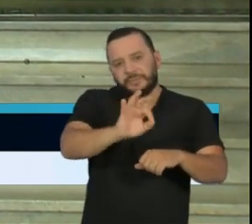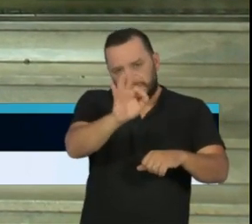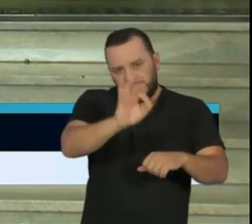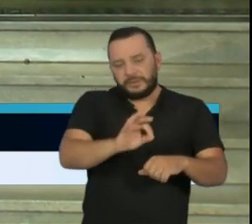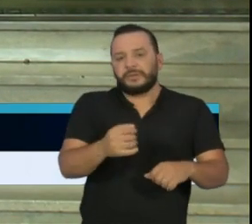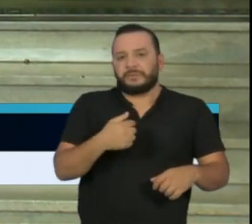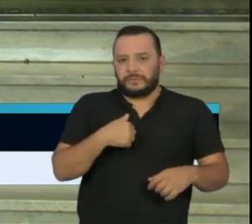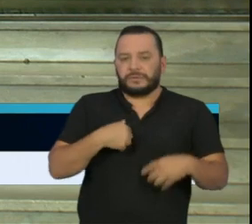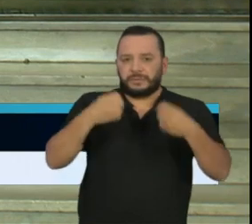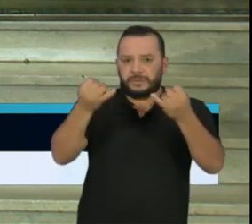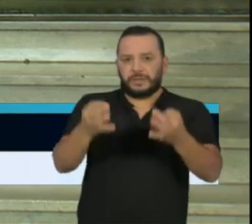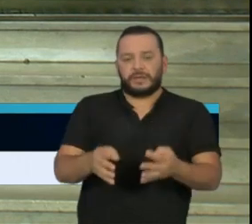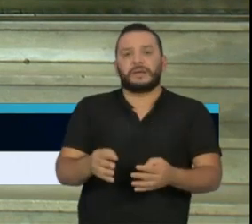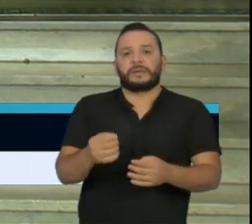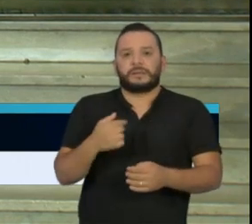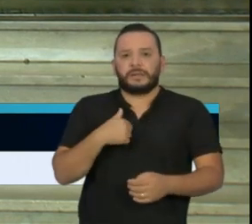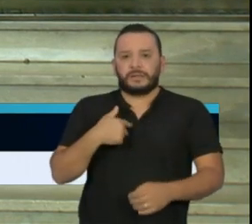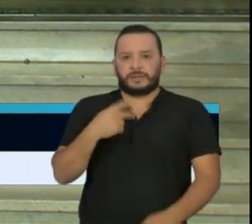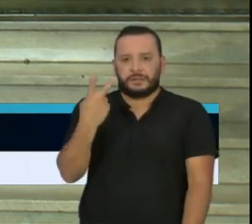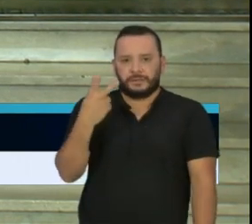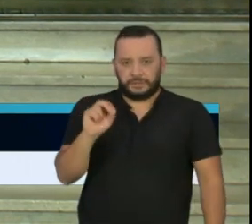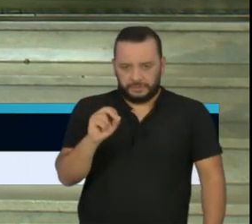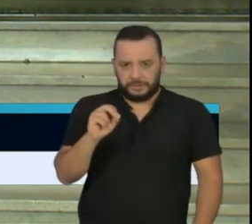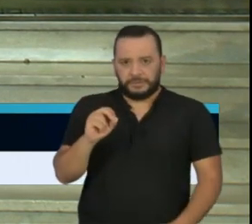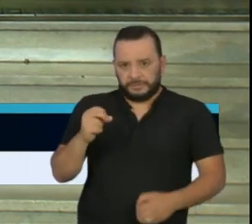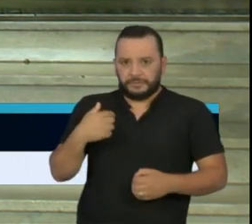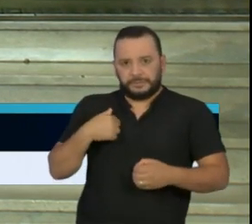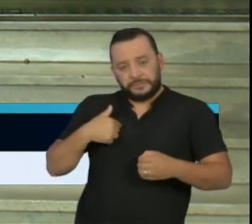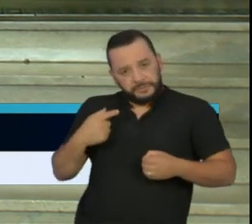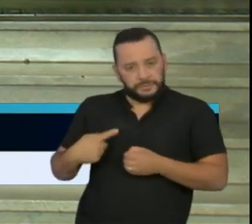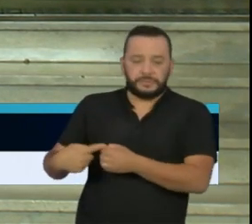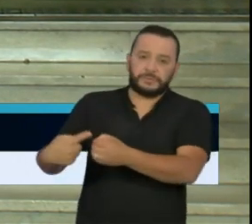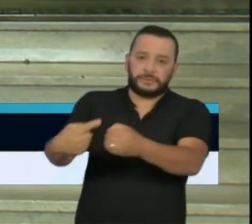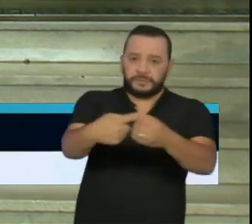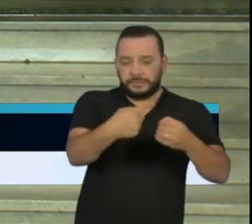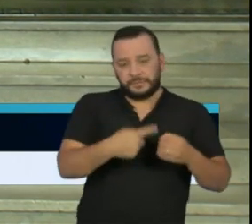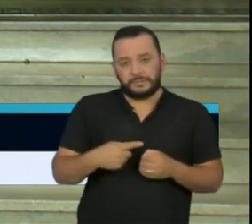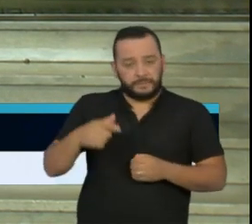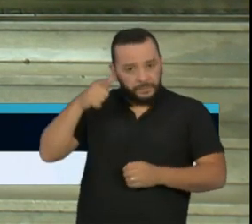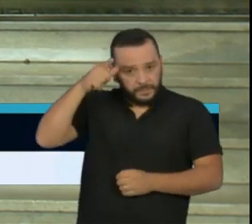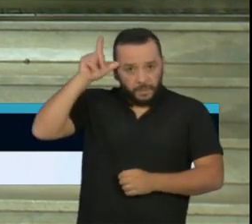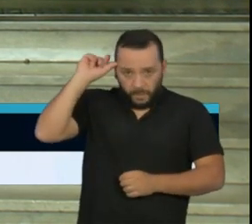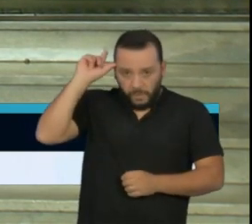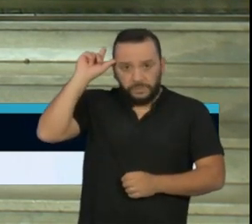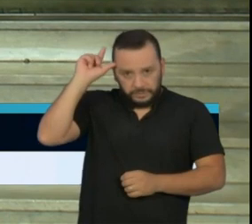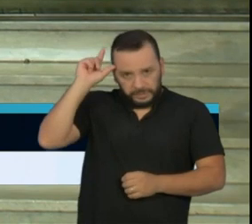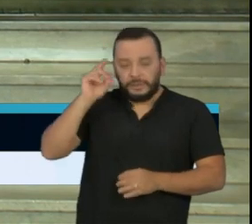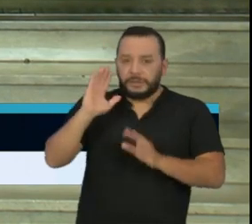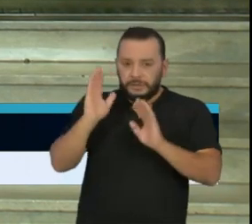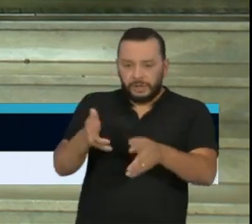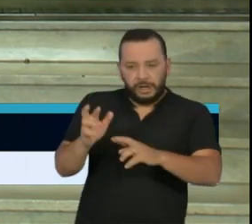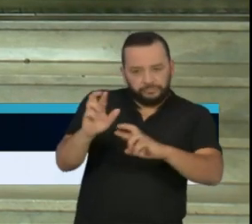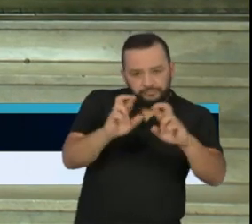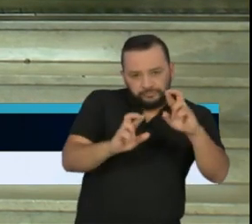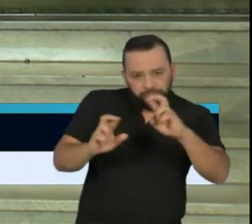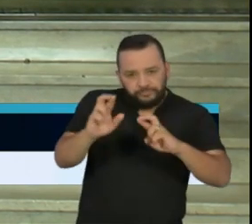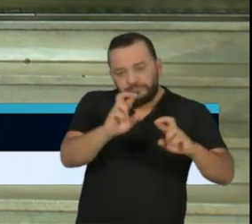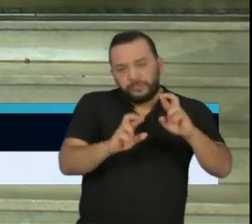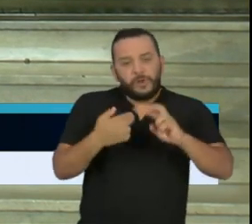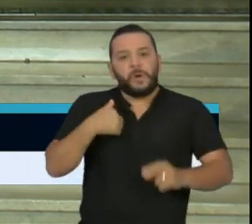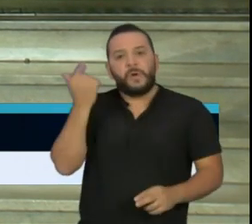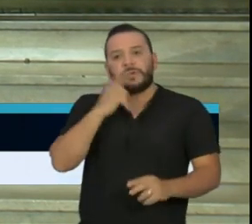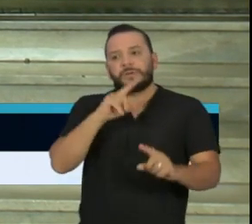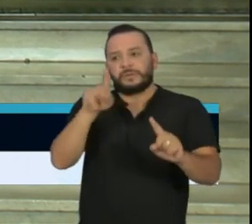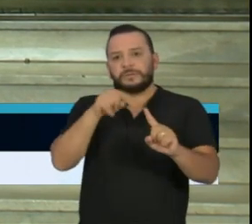nominar aqui os 20 municípios que ontem, no sistema de monitoramento inteligente, alcançaram